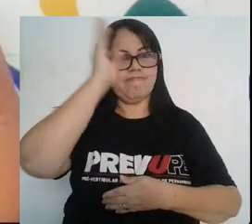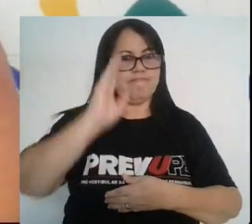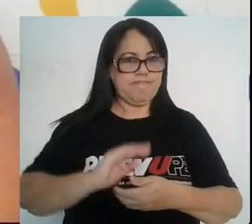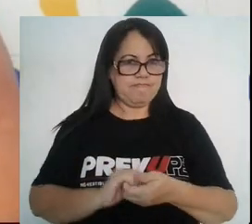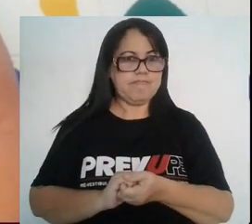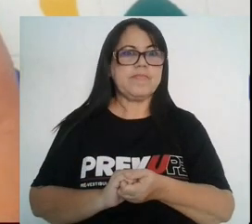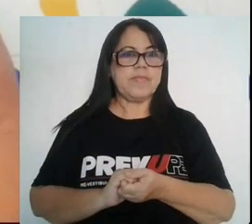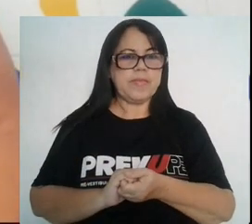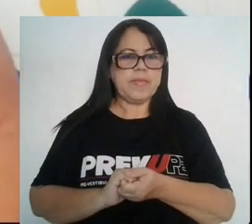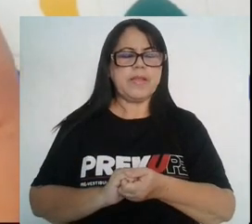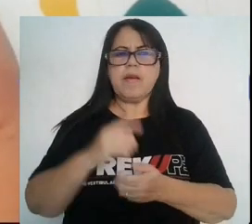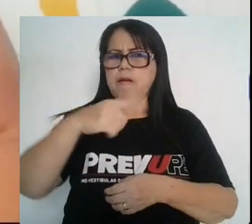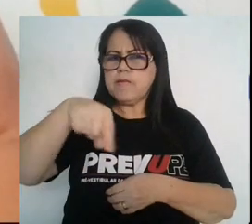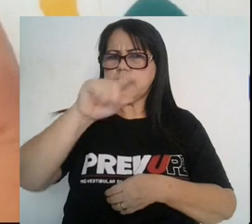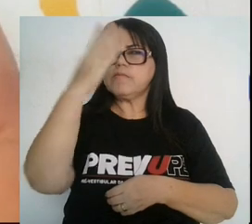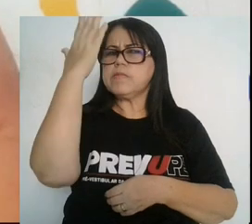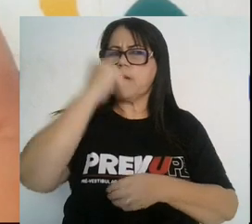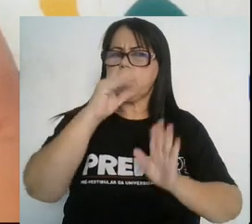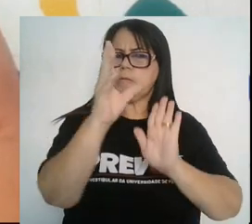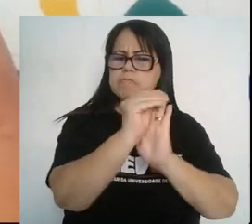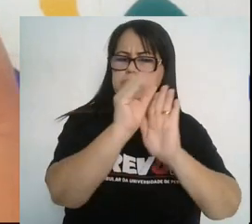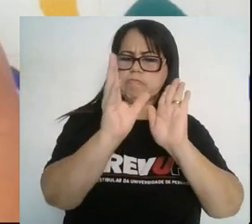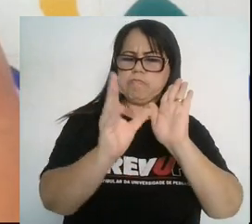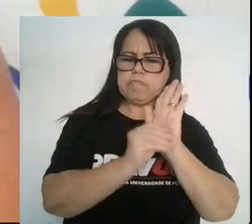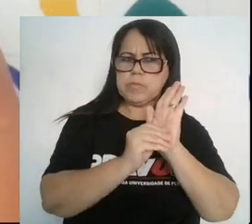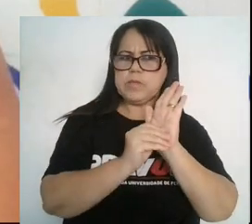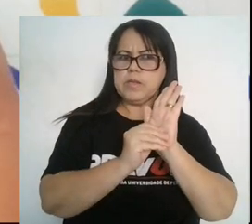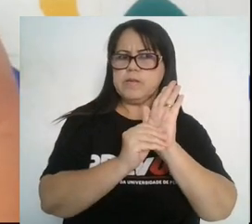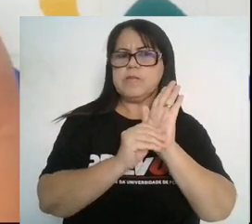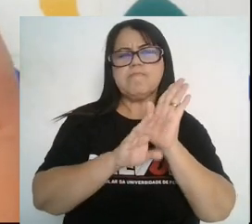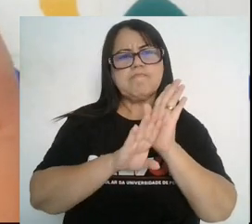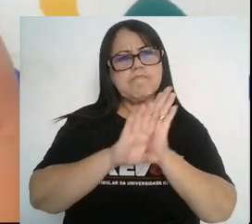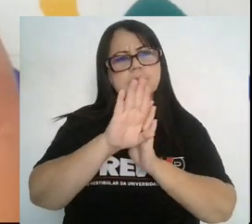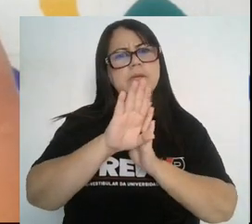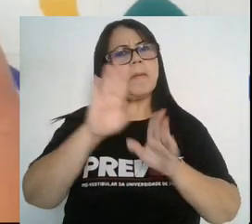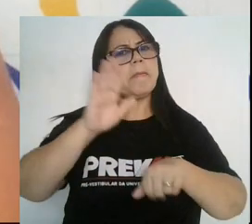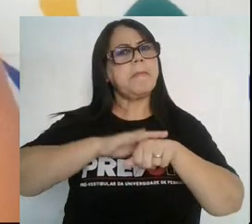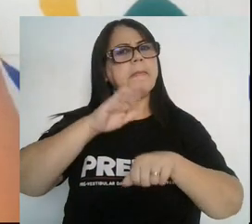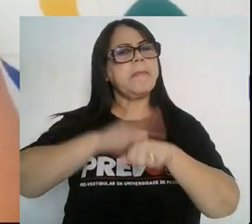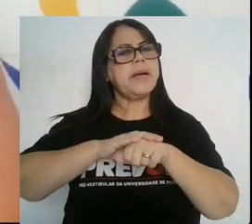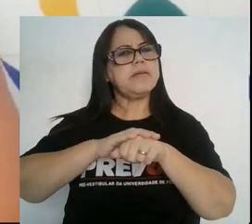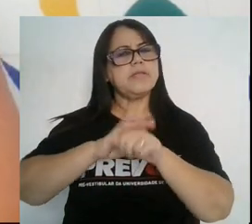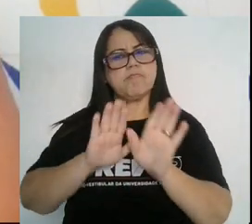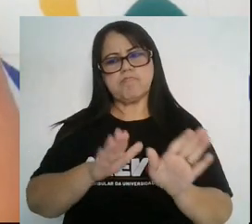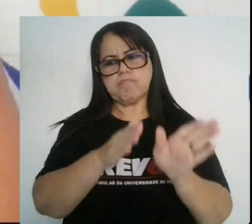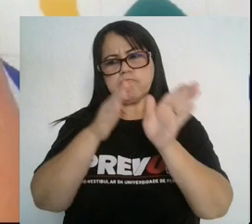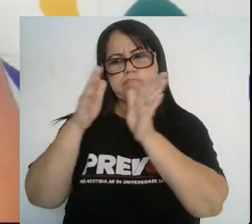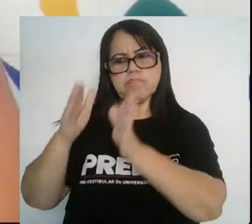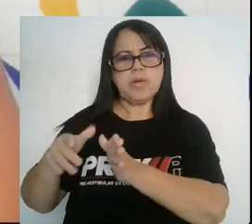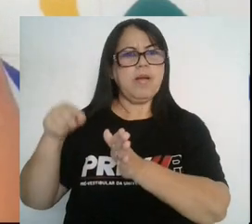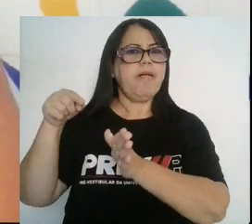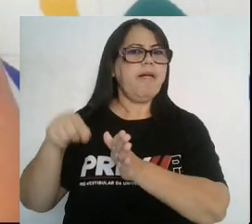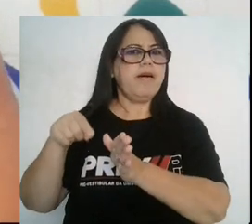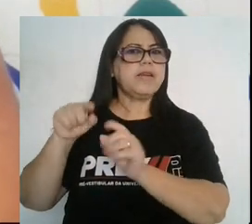país. Dominando os conteúdos fundamentais, você vai avançar para a parte mais dinâmica da